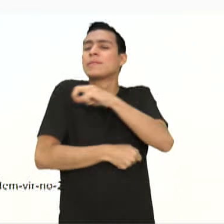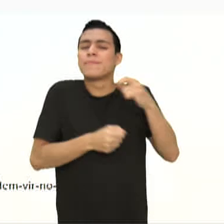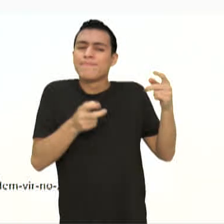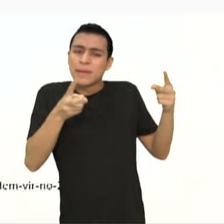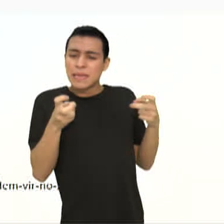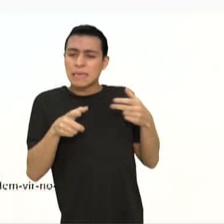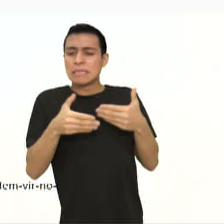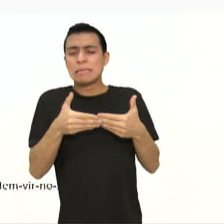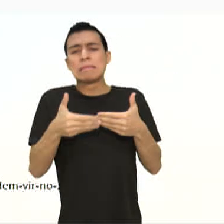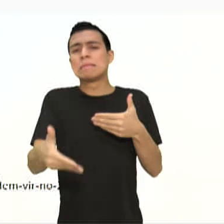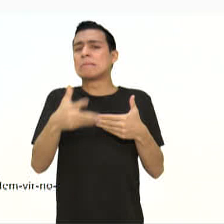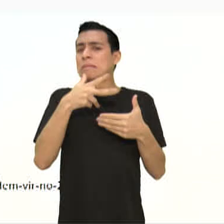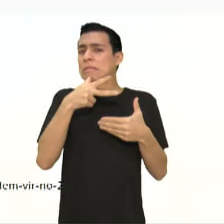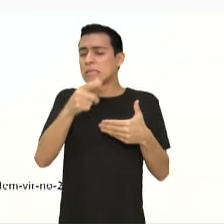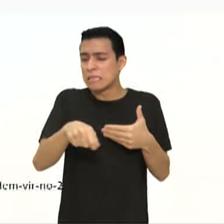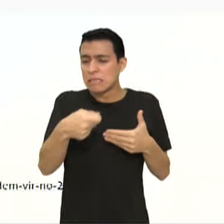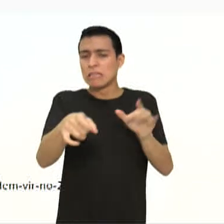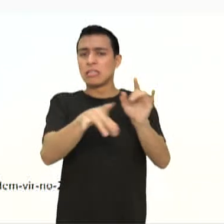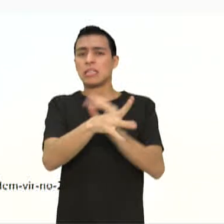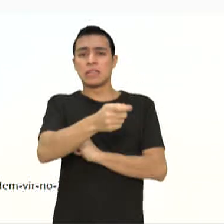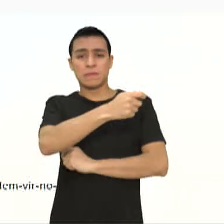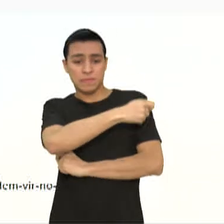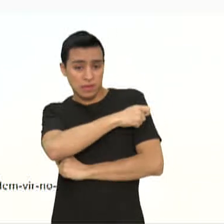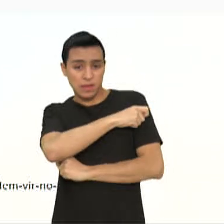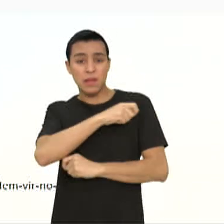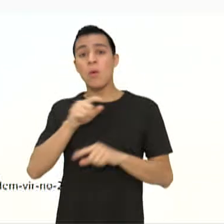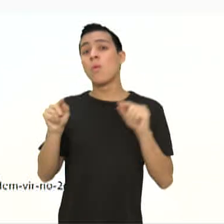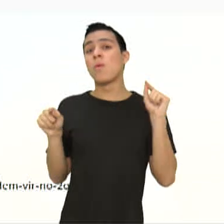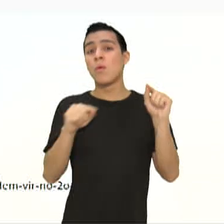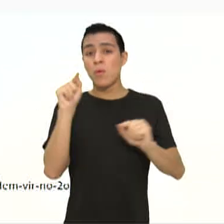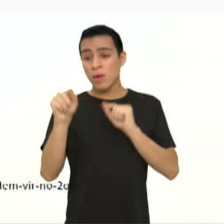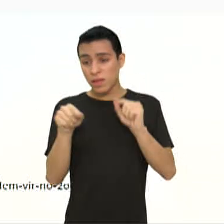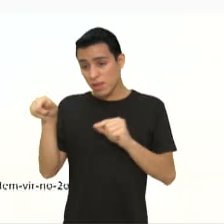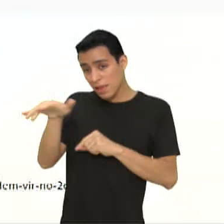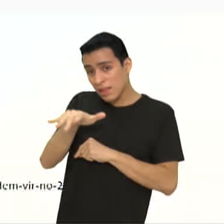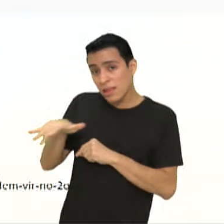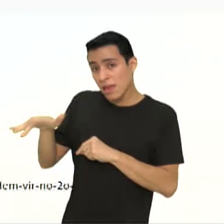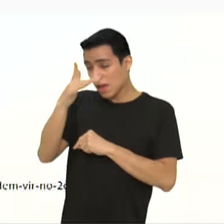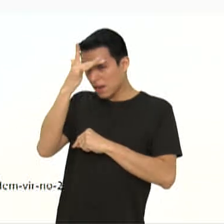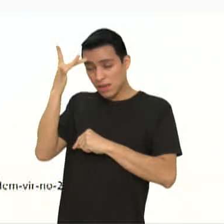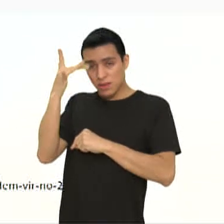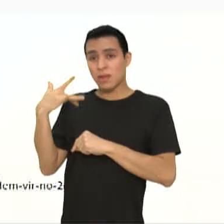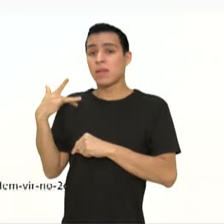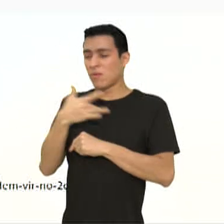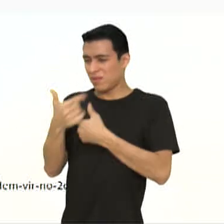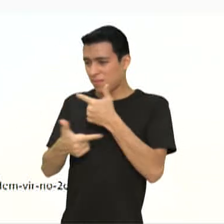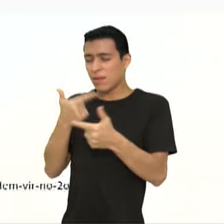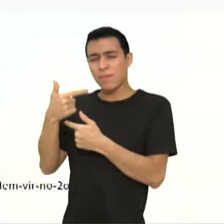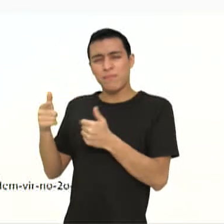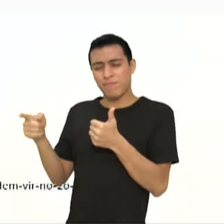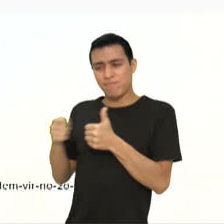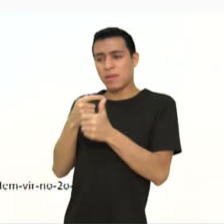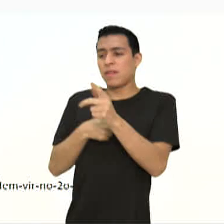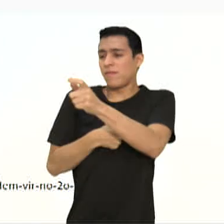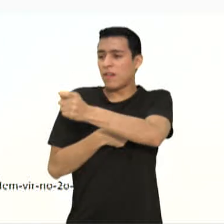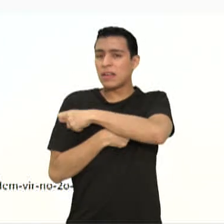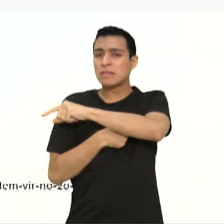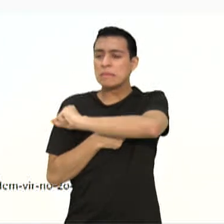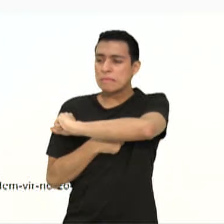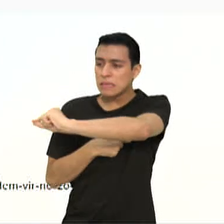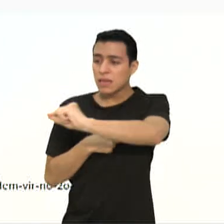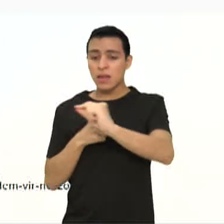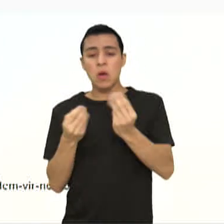caminho até a vacina estar disponível e defende que agentes de saúde deveriam ser imunizados primeiro. As primeiras